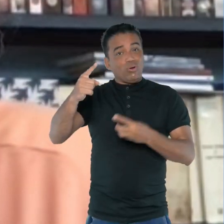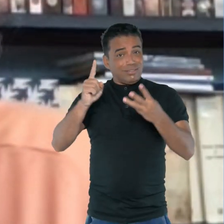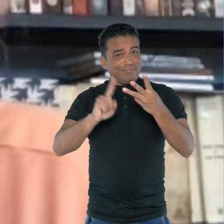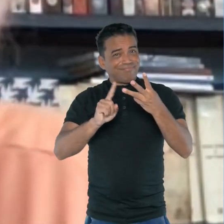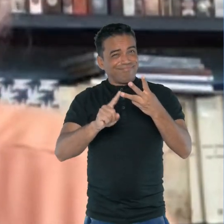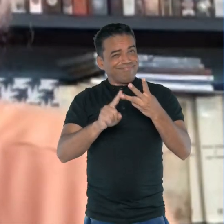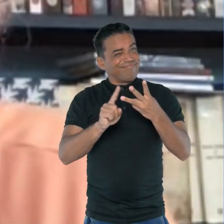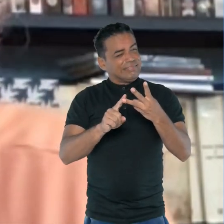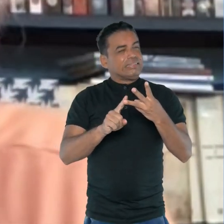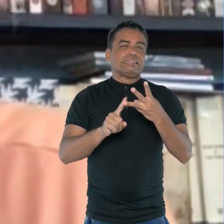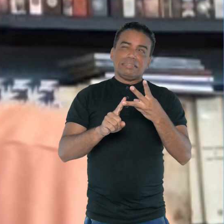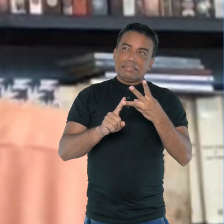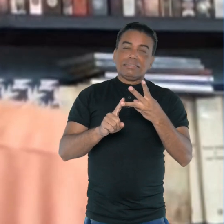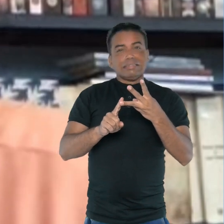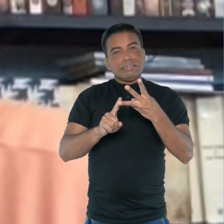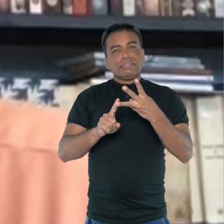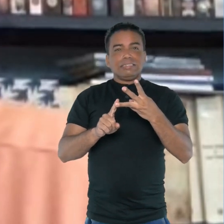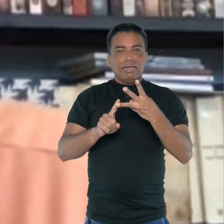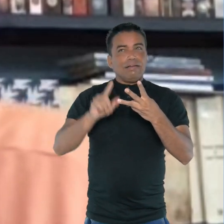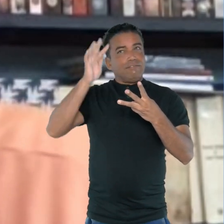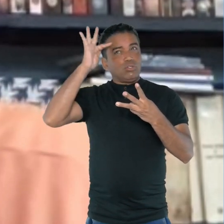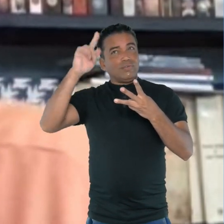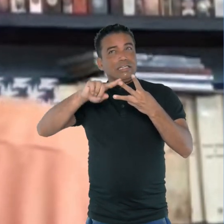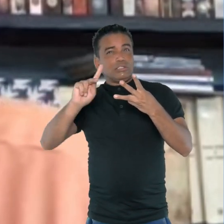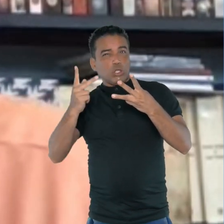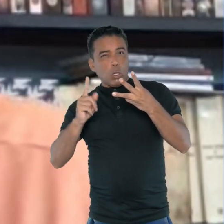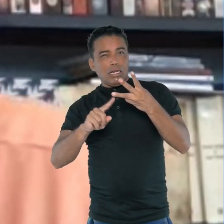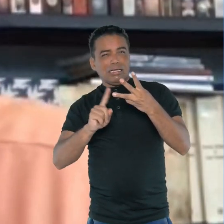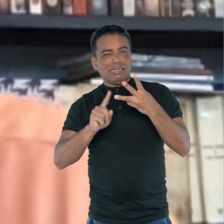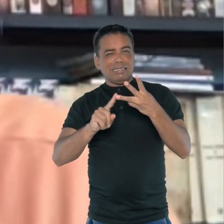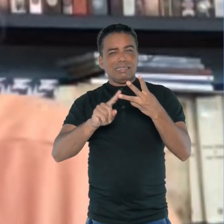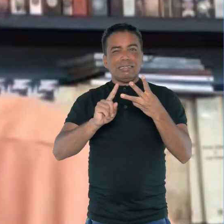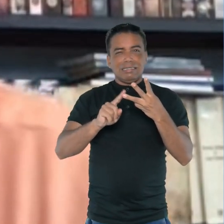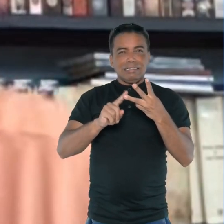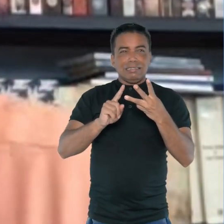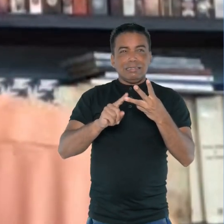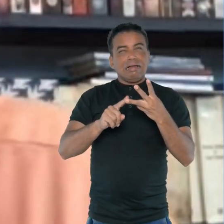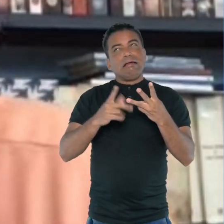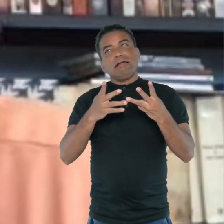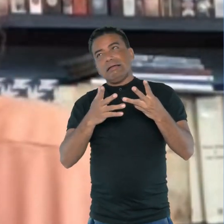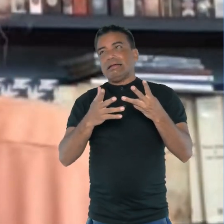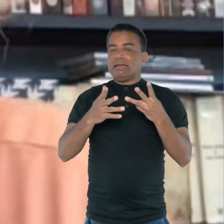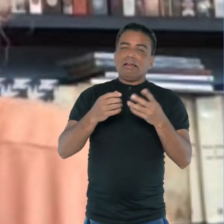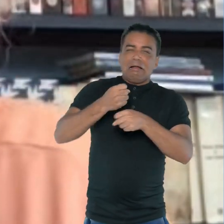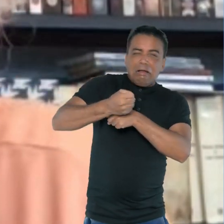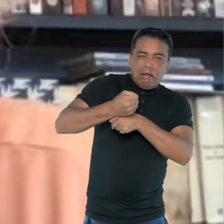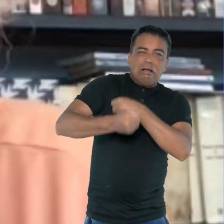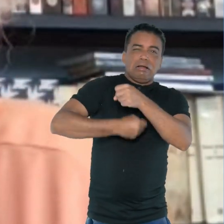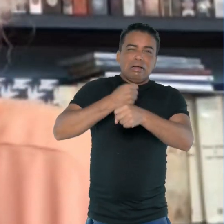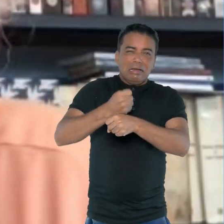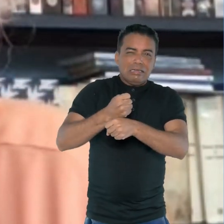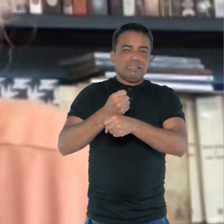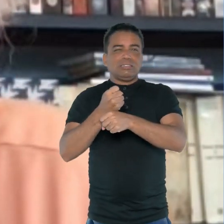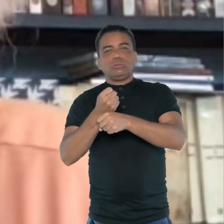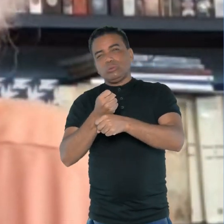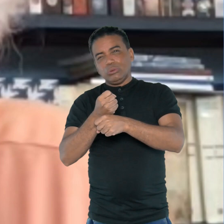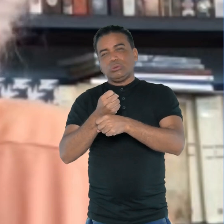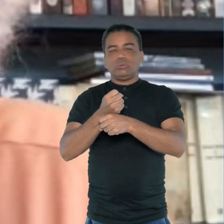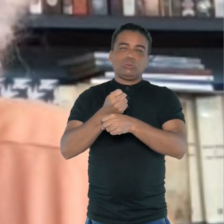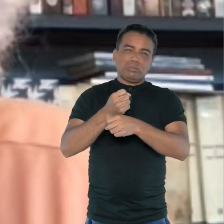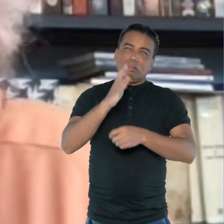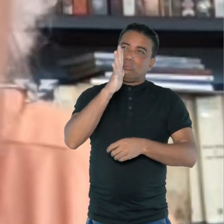sequência, assim, com alguma demora, alguns anos entre uma coisa e